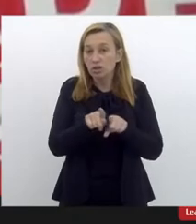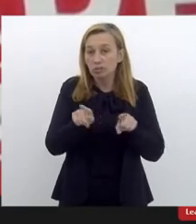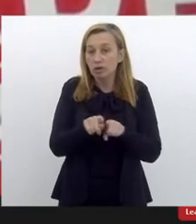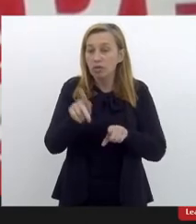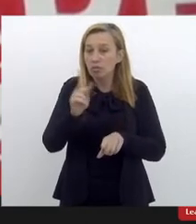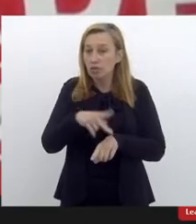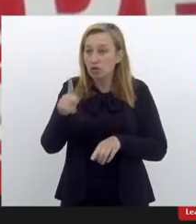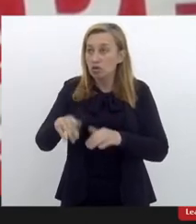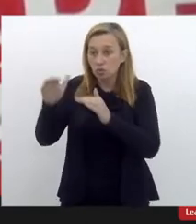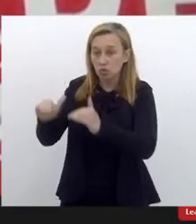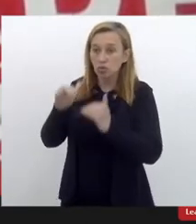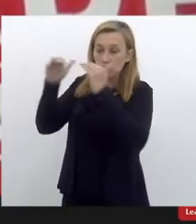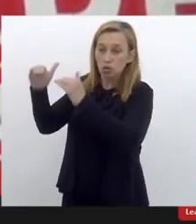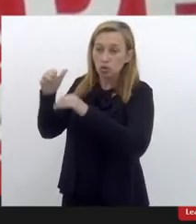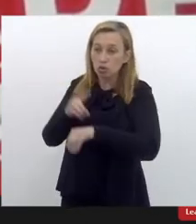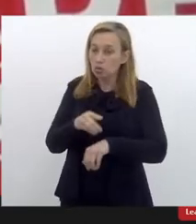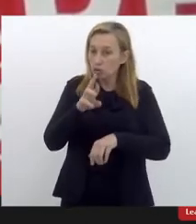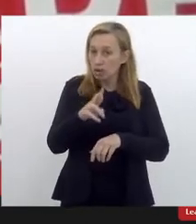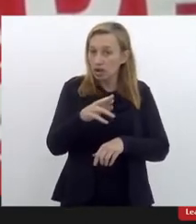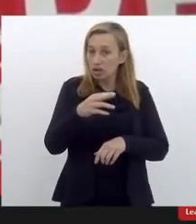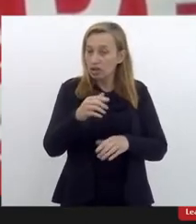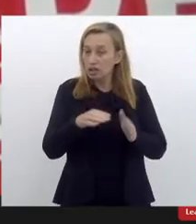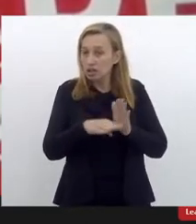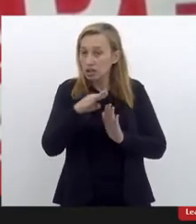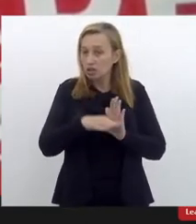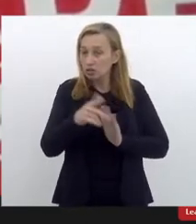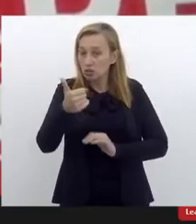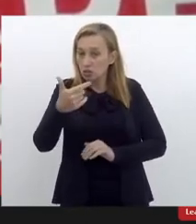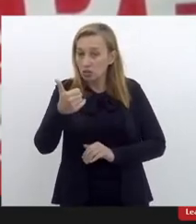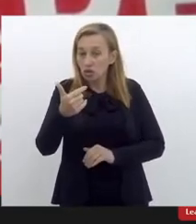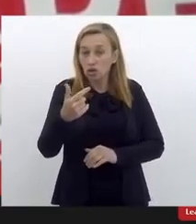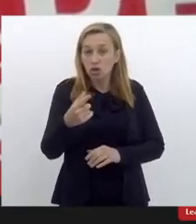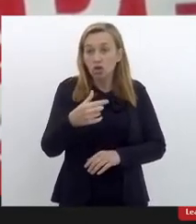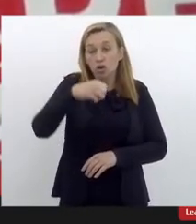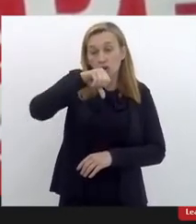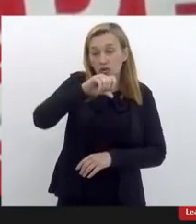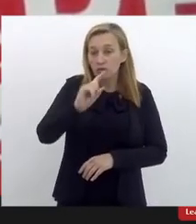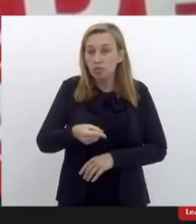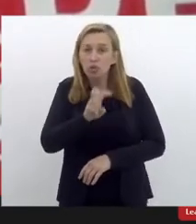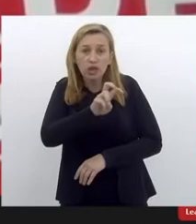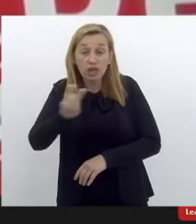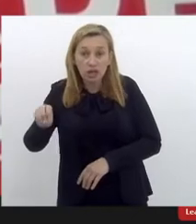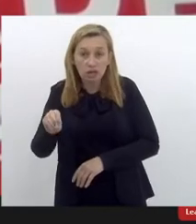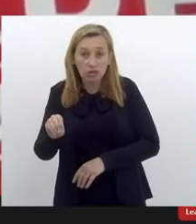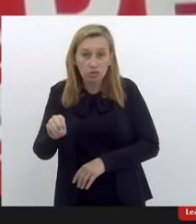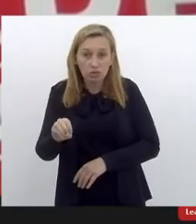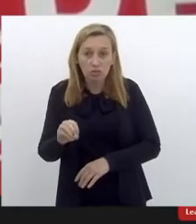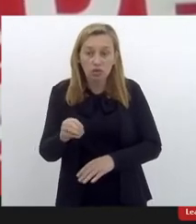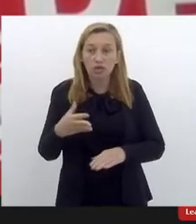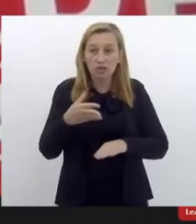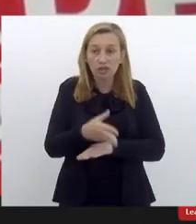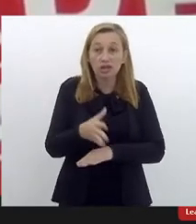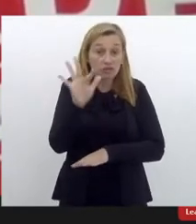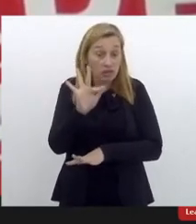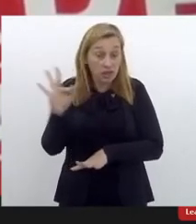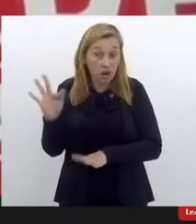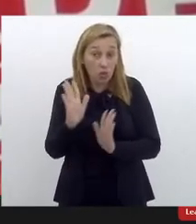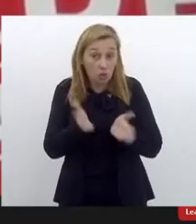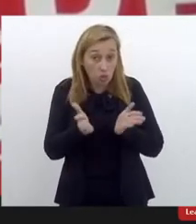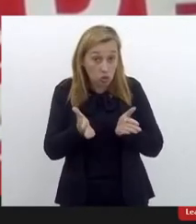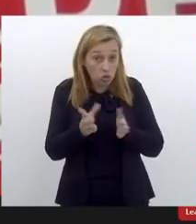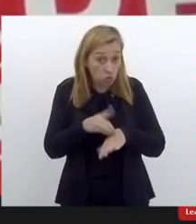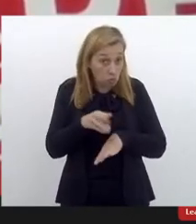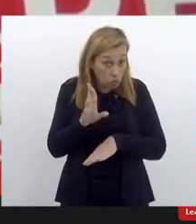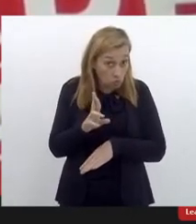no nível doutorado, nível 12, é em torno de 9.500. Ora, esse é um salário de entrada na rede federal hoje do doutor. Entendeu? É verdade